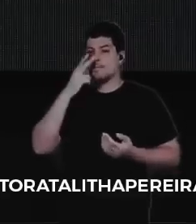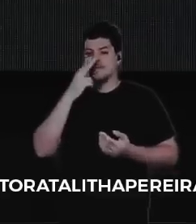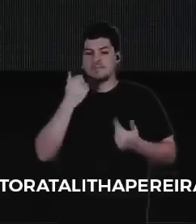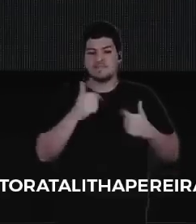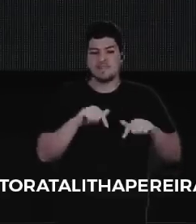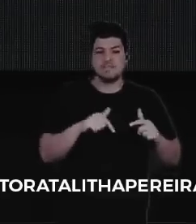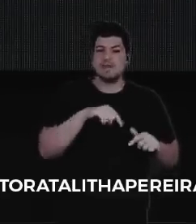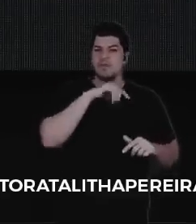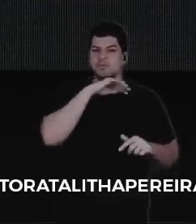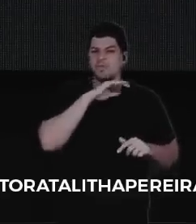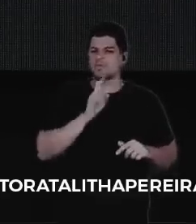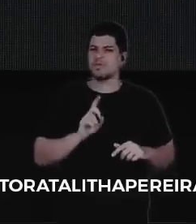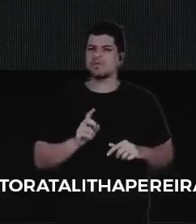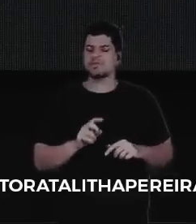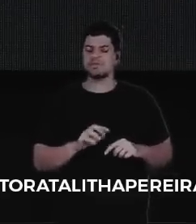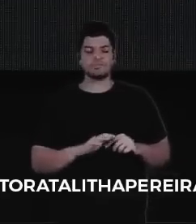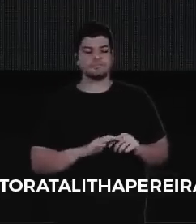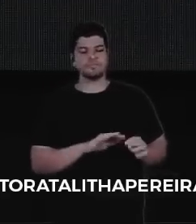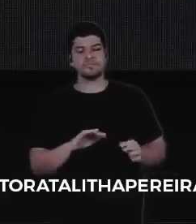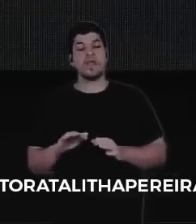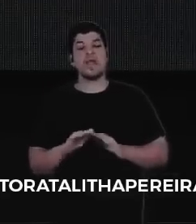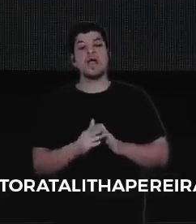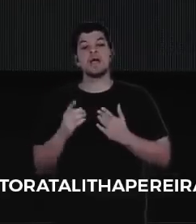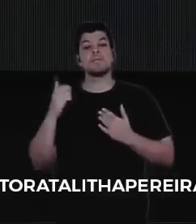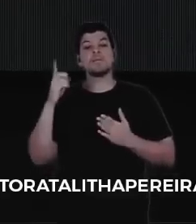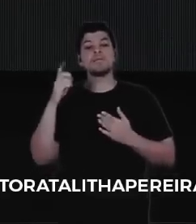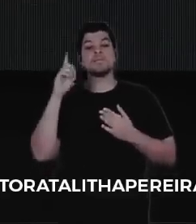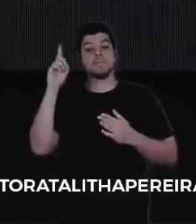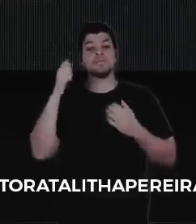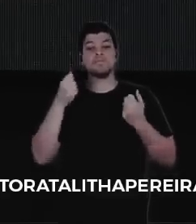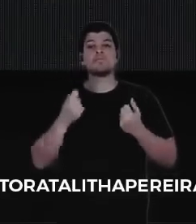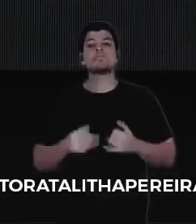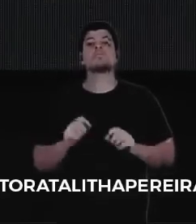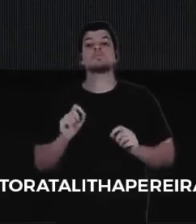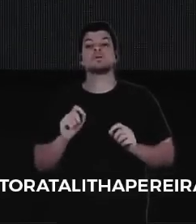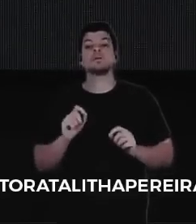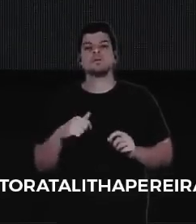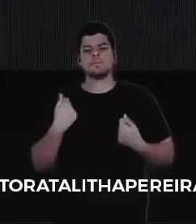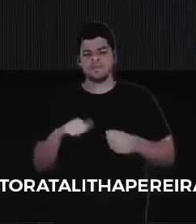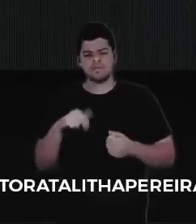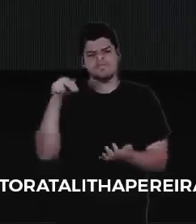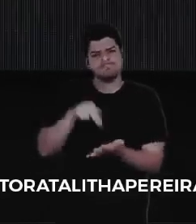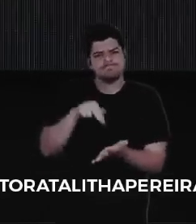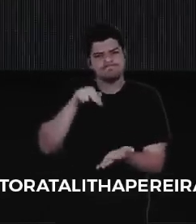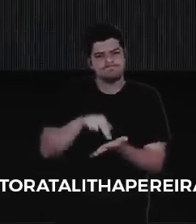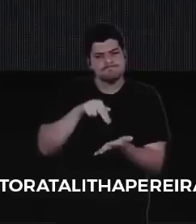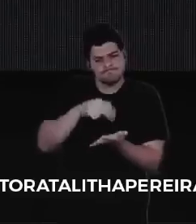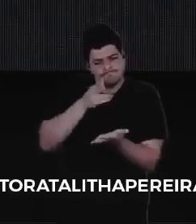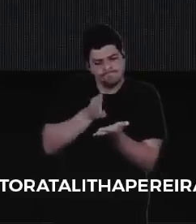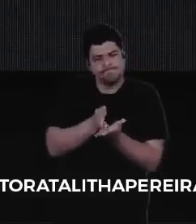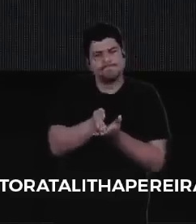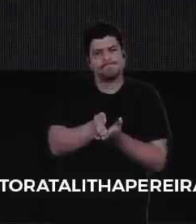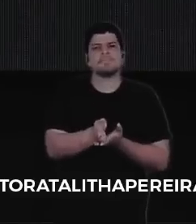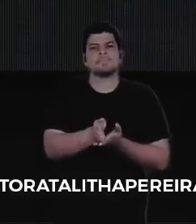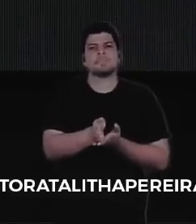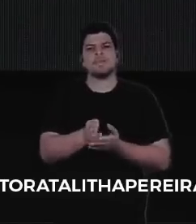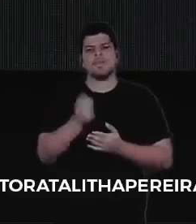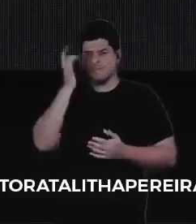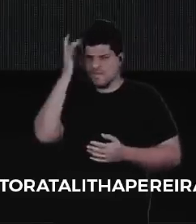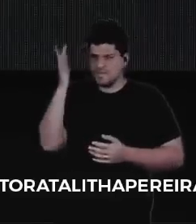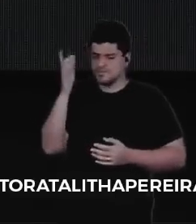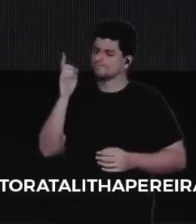sobre constância? É fácil? Não. Ter disciplina é